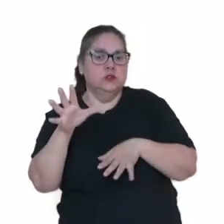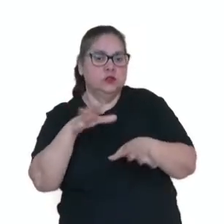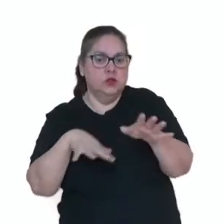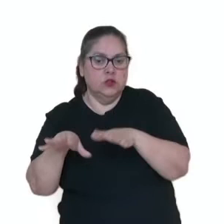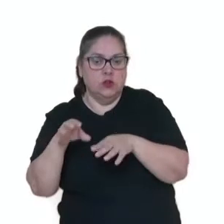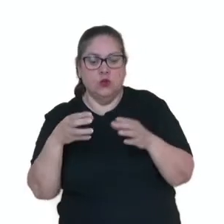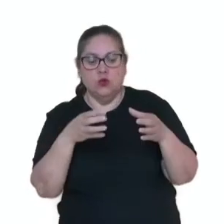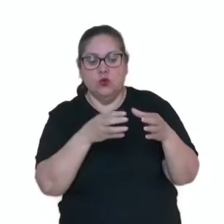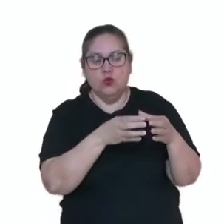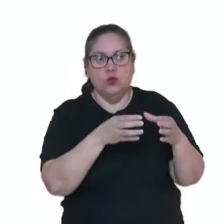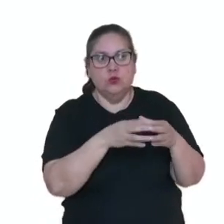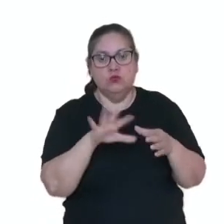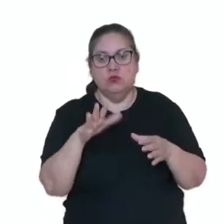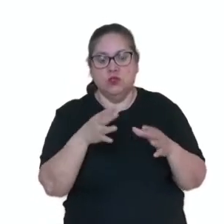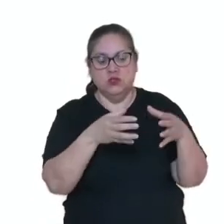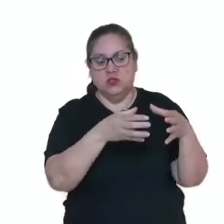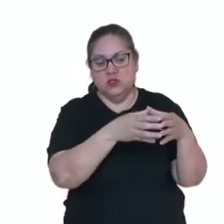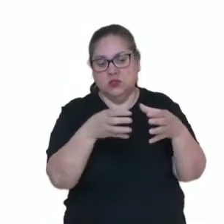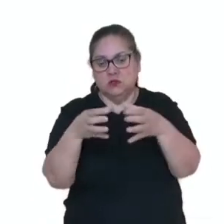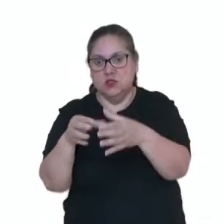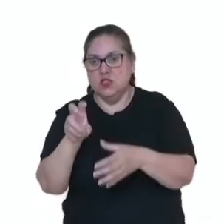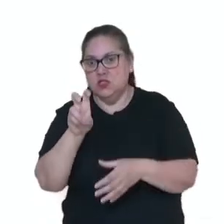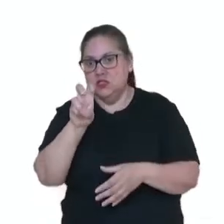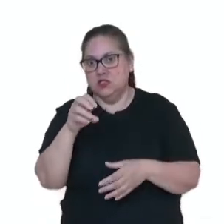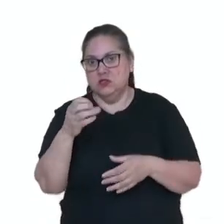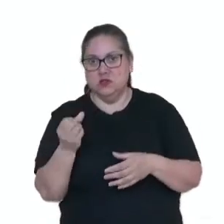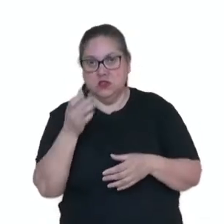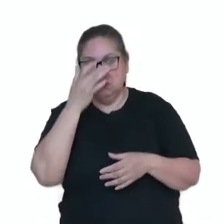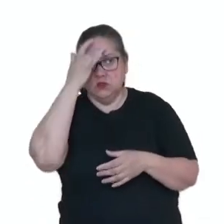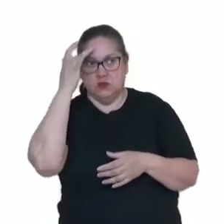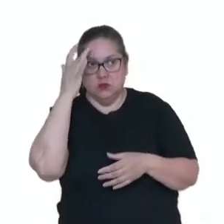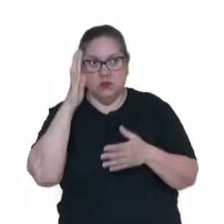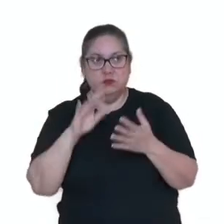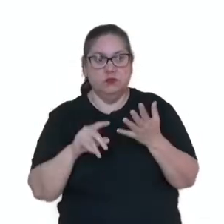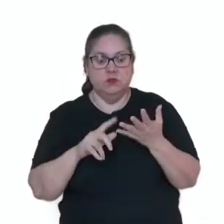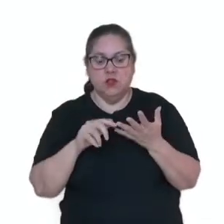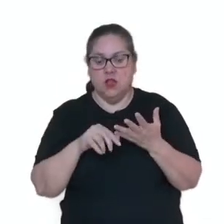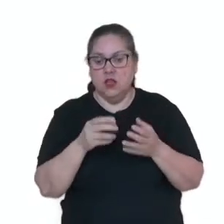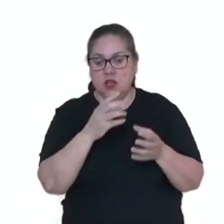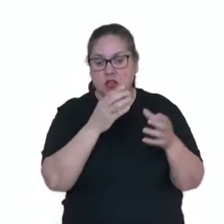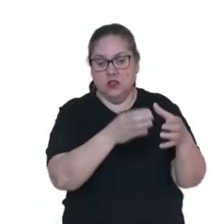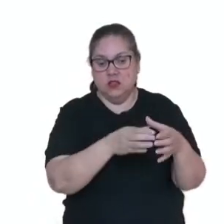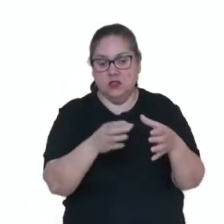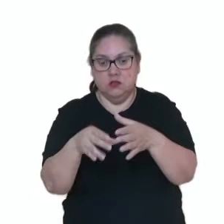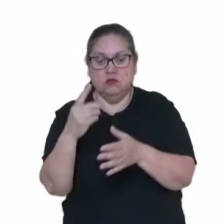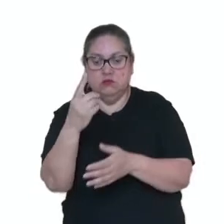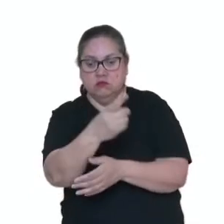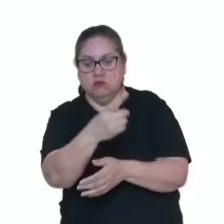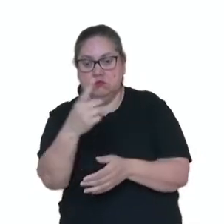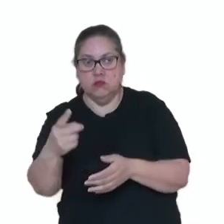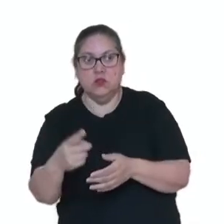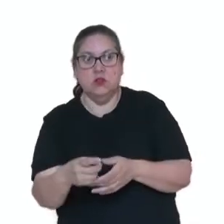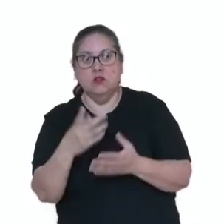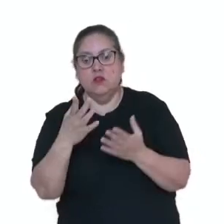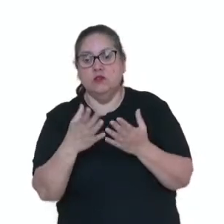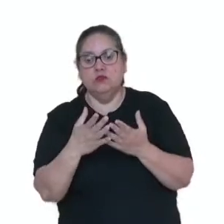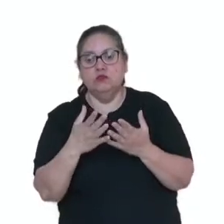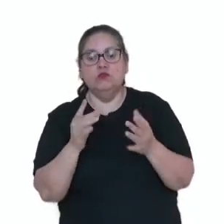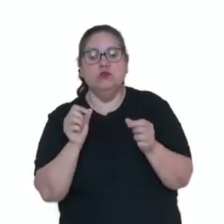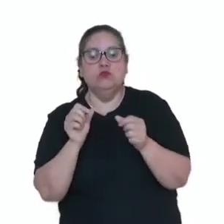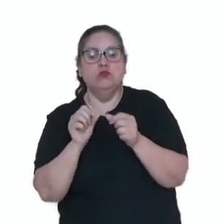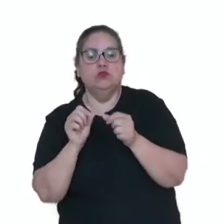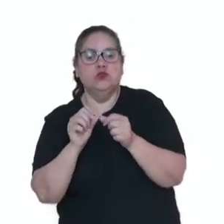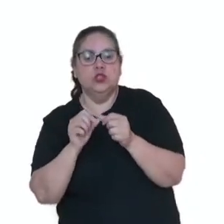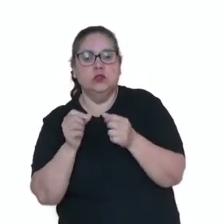organizar em grupos, mais ou menos de 5 ou 6 pessoas, e cada estação vai ter uma determinada